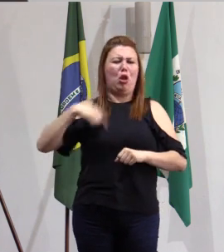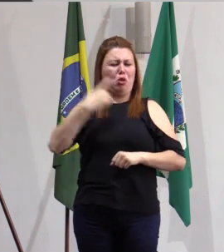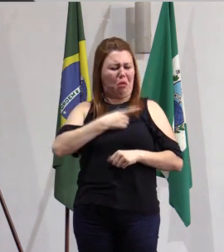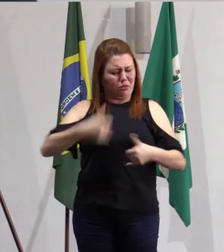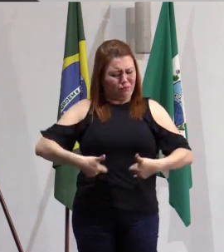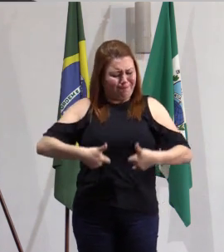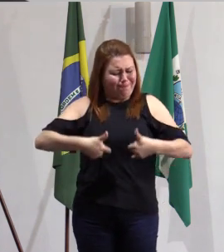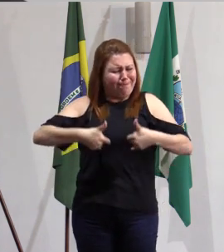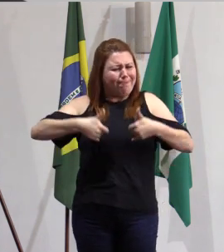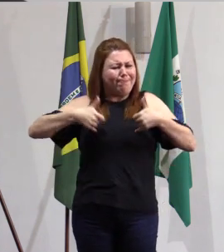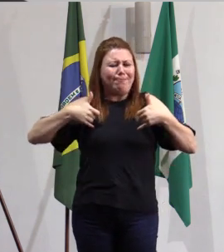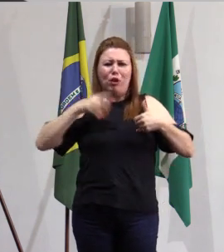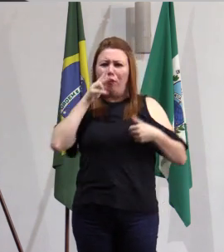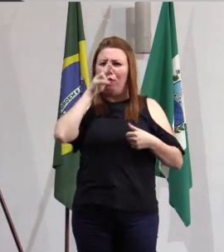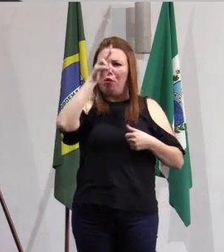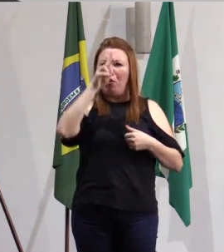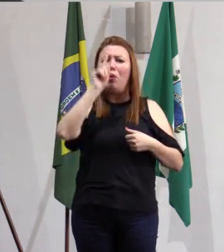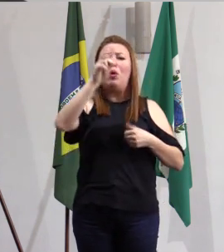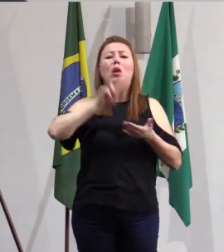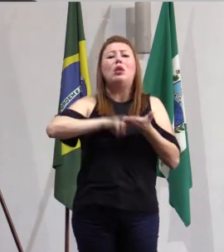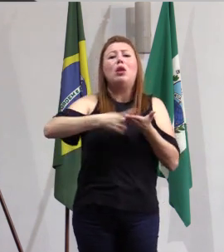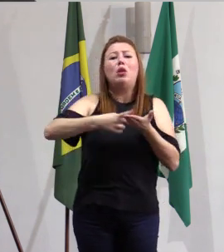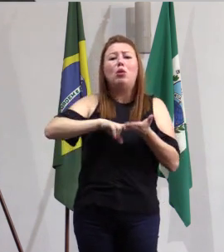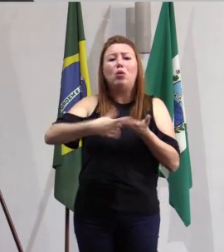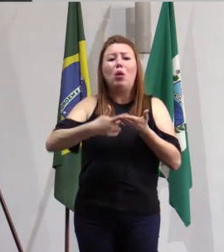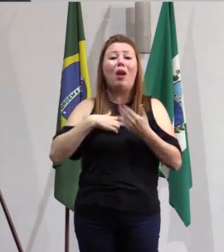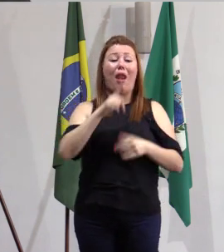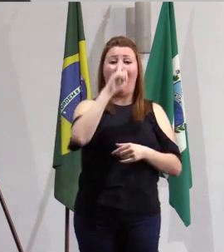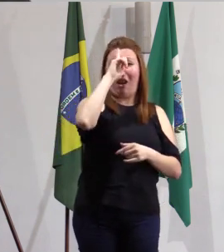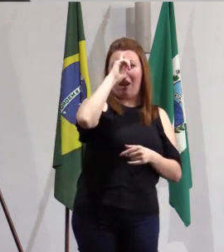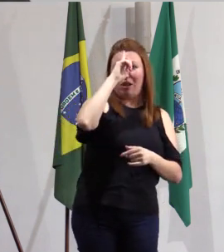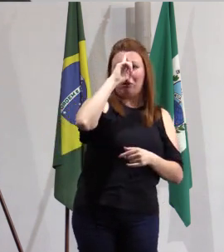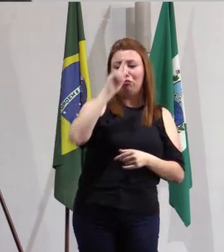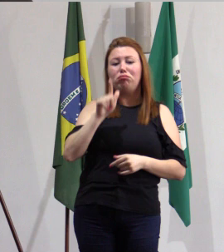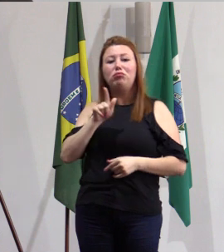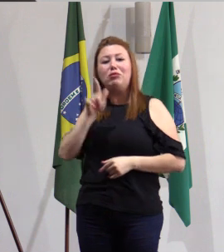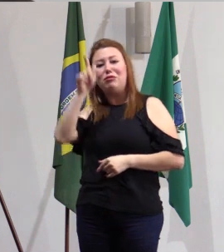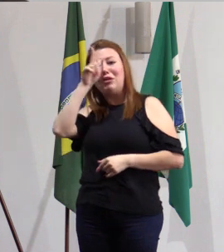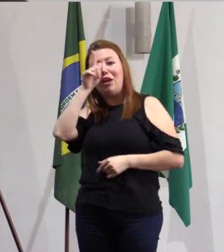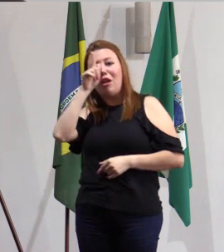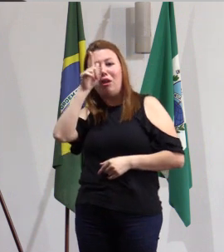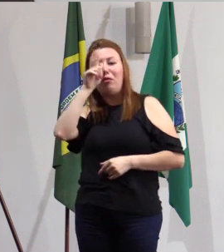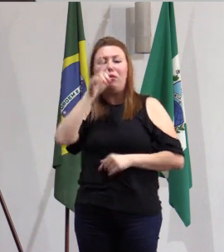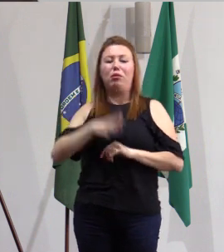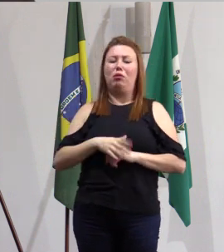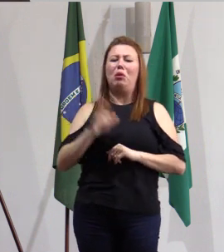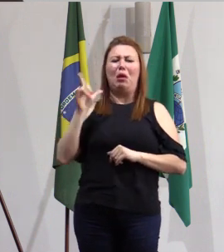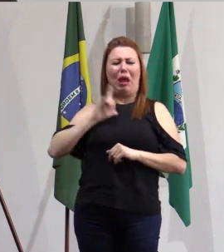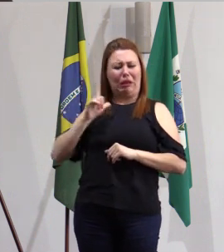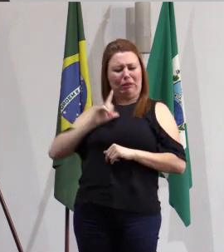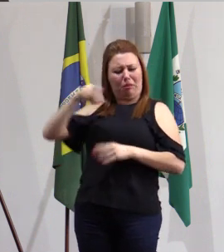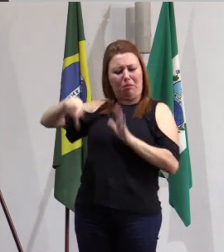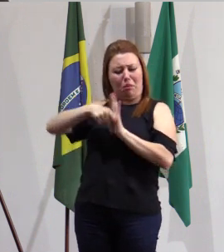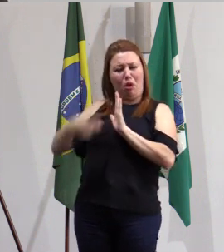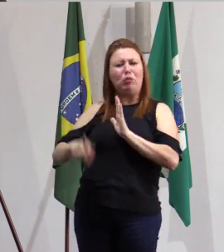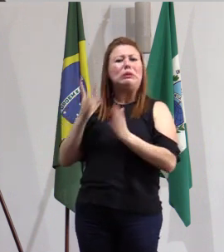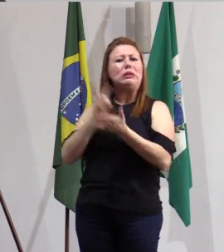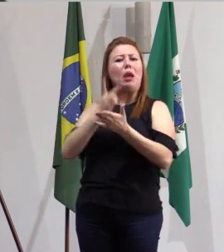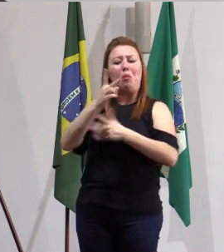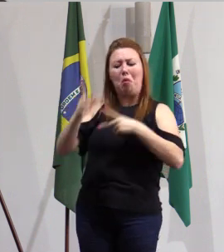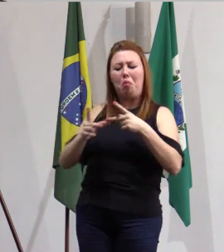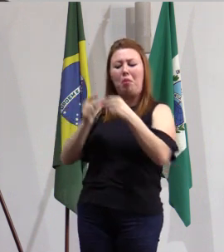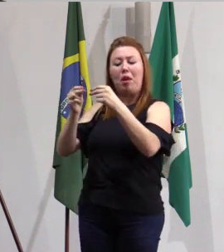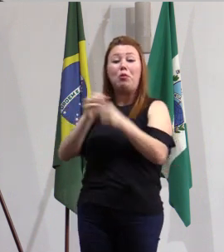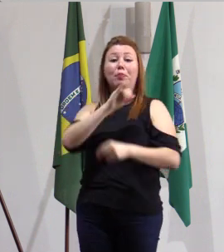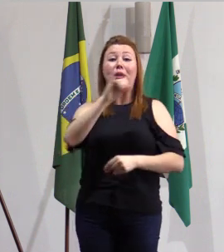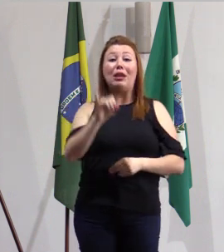danado dos tradutores do latim e do grego que temos na nossa universidade, que têm sido premiados pelo